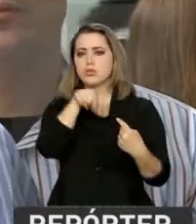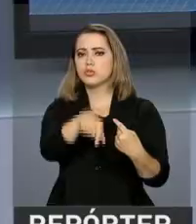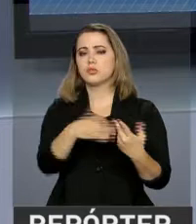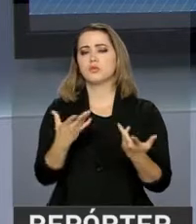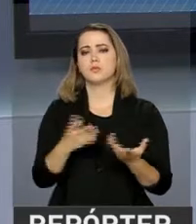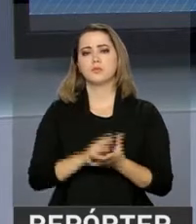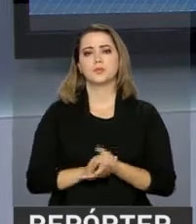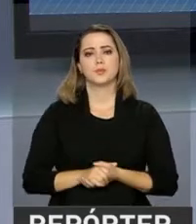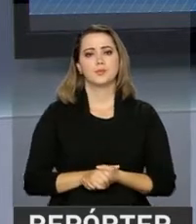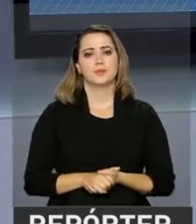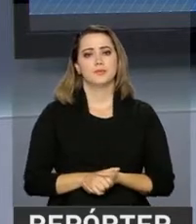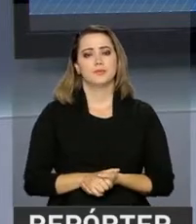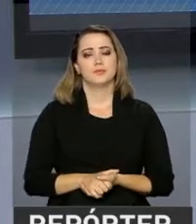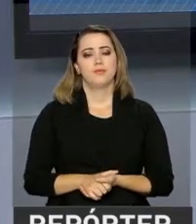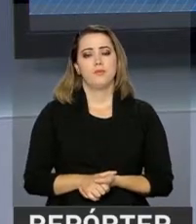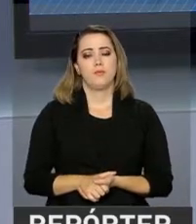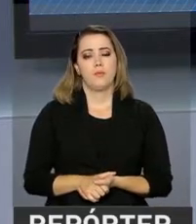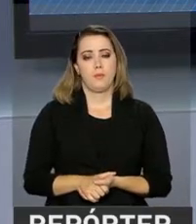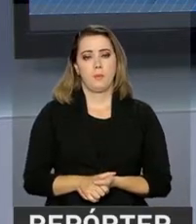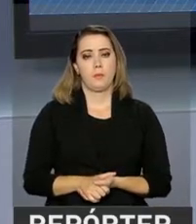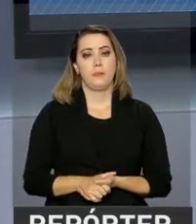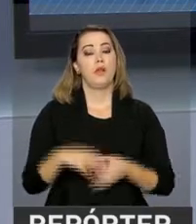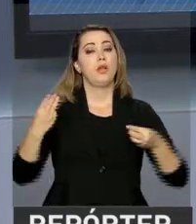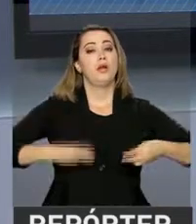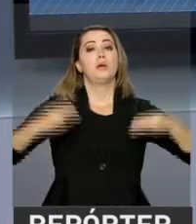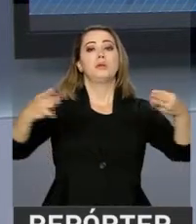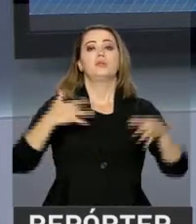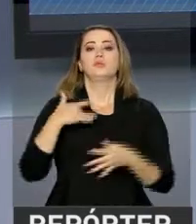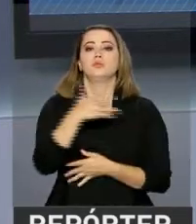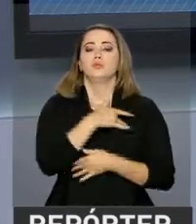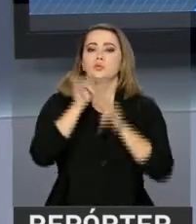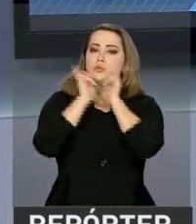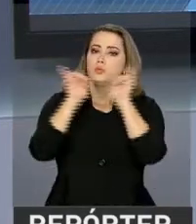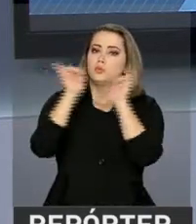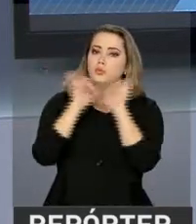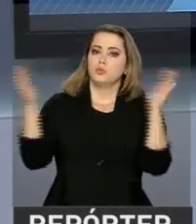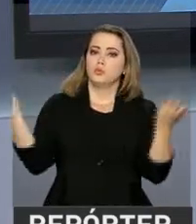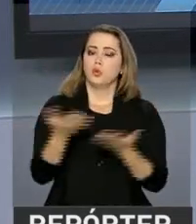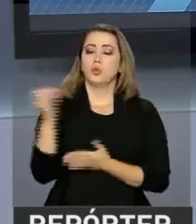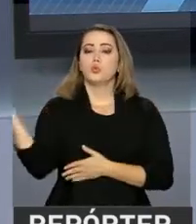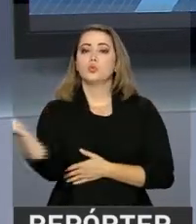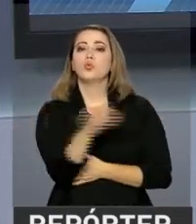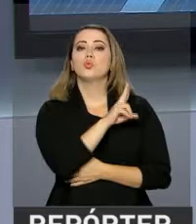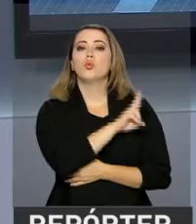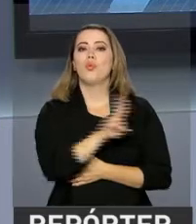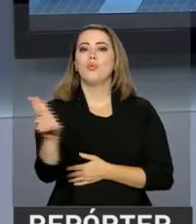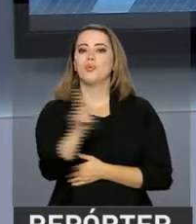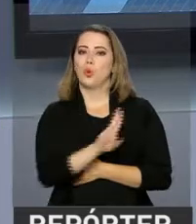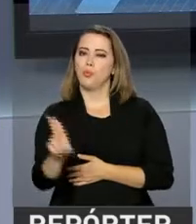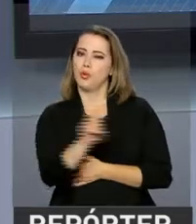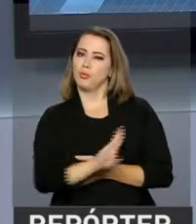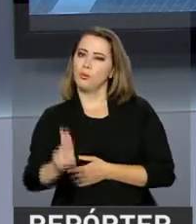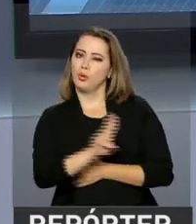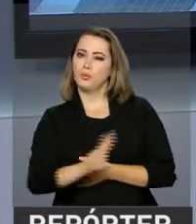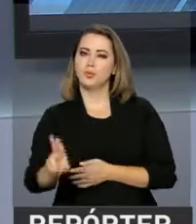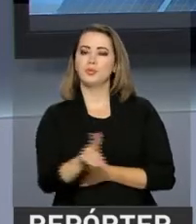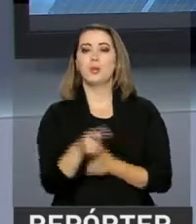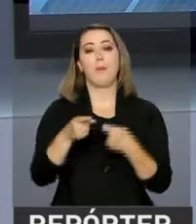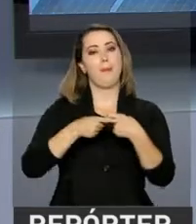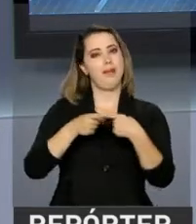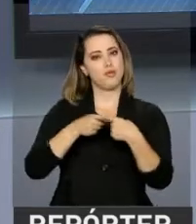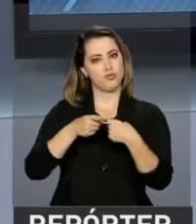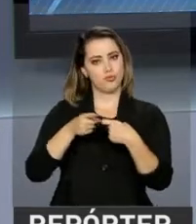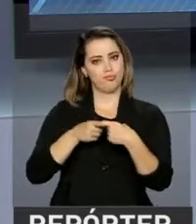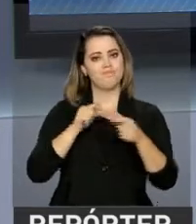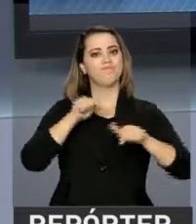saúde. E o Ministério da Saúde divulgou hoje os nomes dos novos profissionais do programa Mais Médicos, que vão atuar em todo